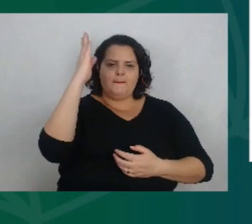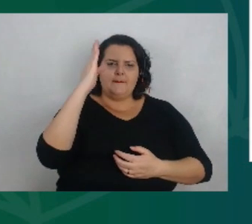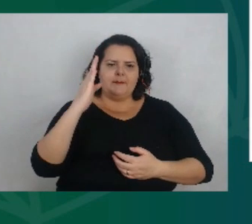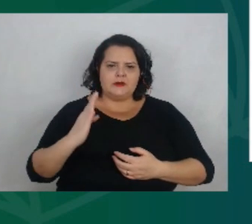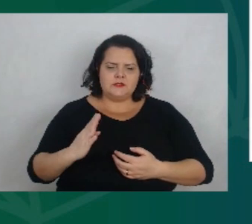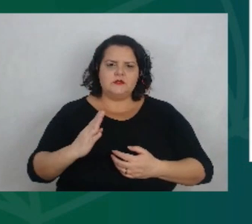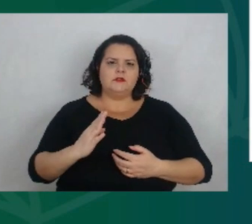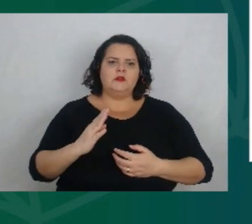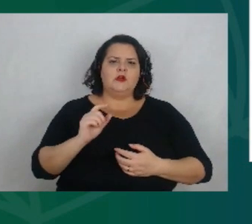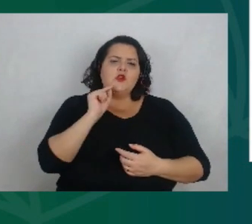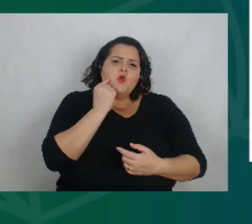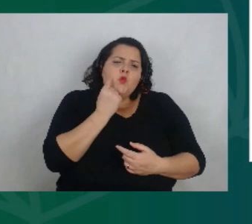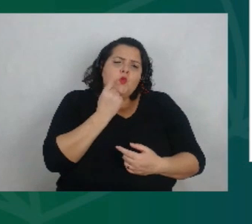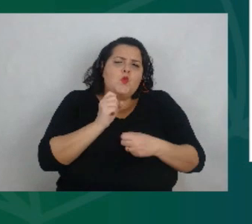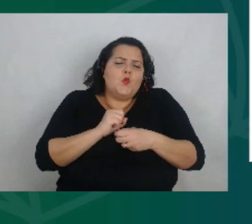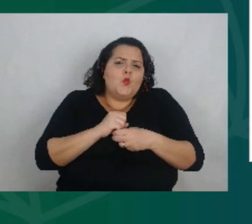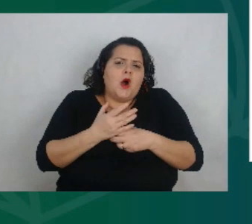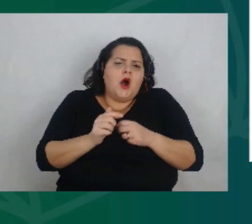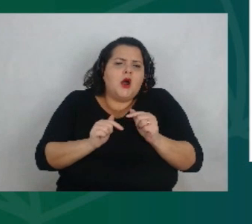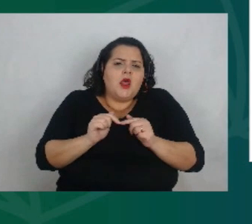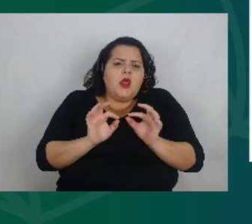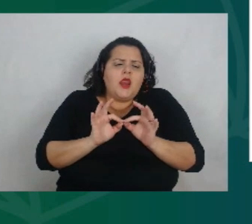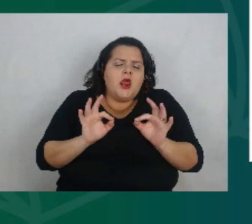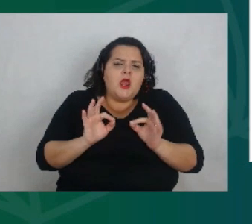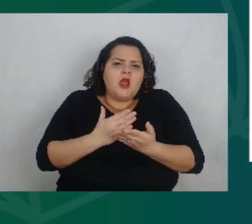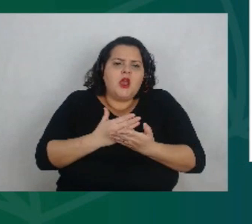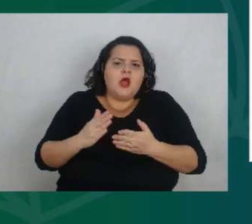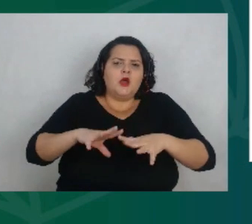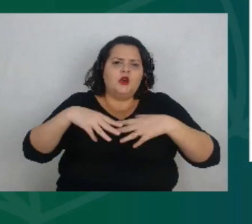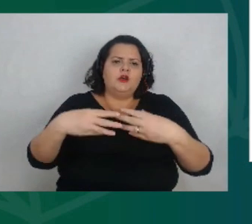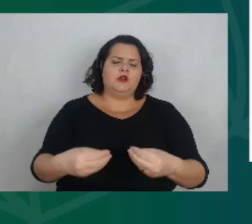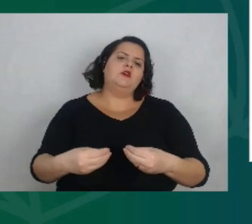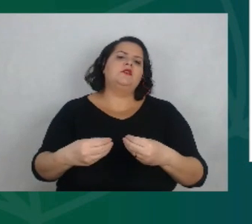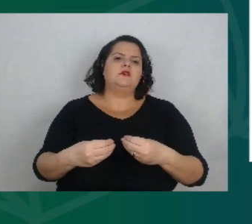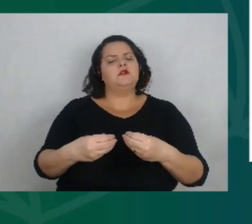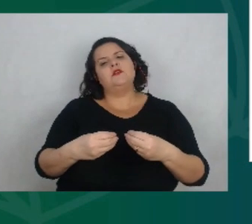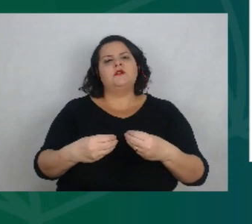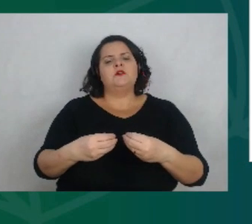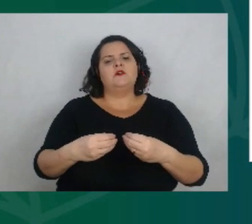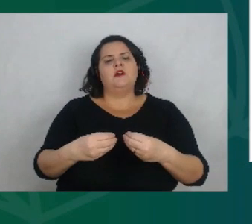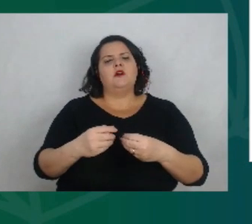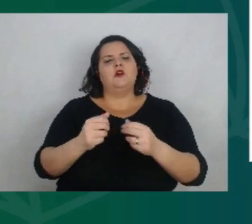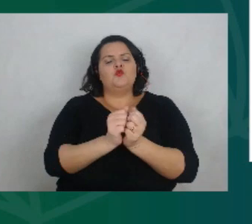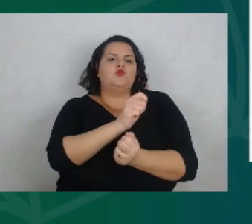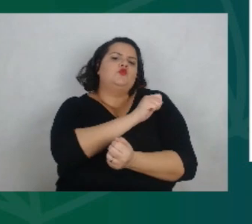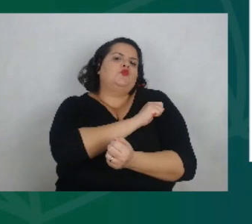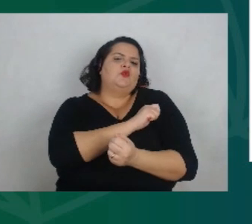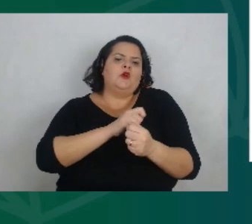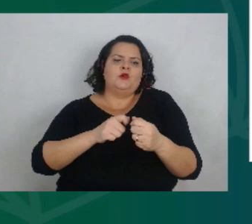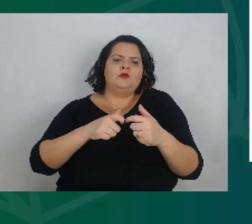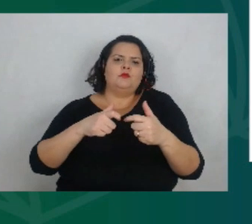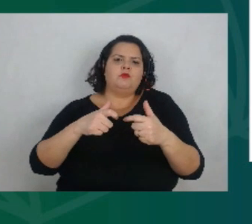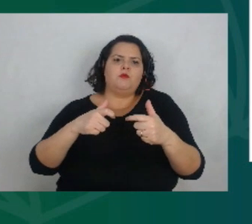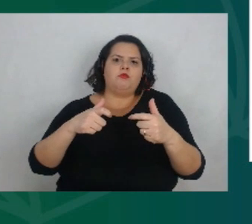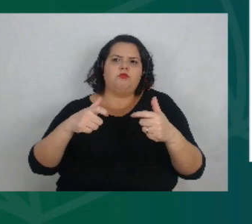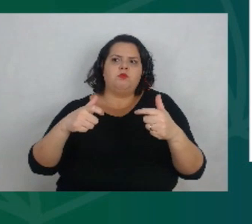que iniciou na Escola Paulista, na Unifesp, com a participação dos alunos, deve ter contribuído, de